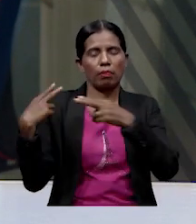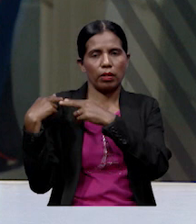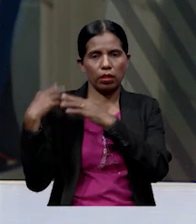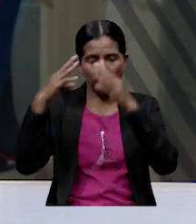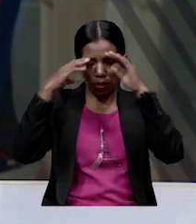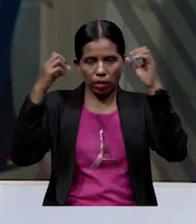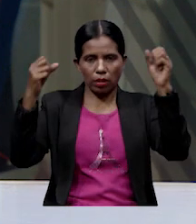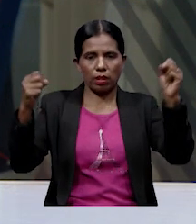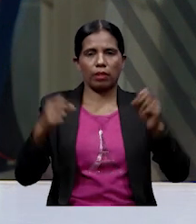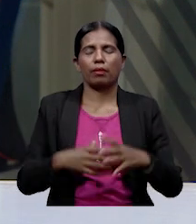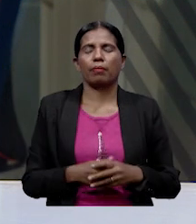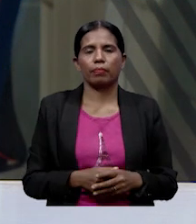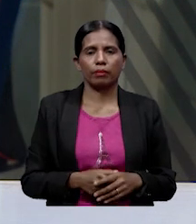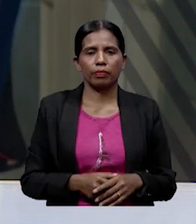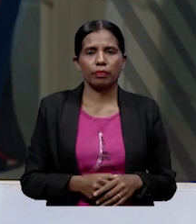eleito.